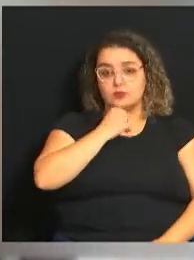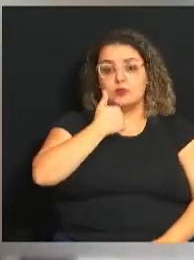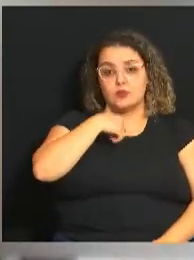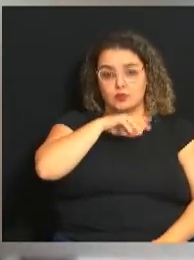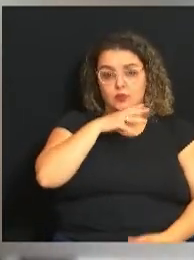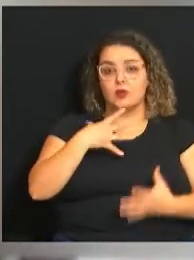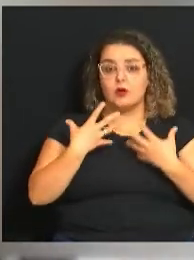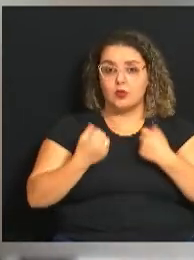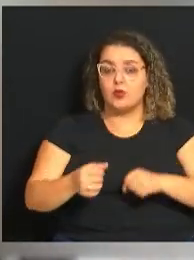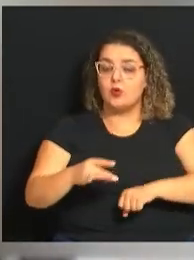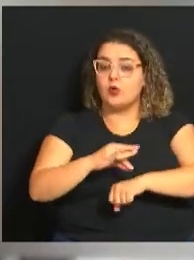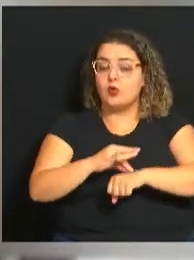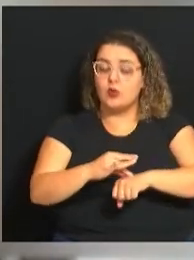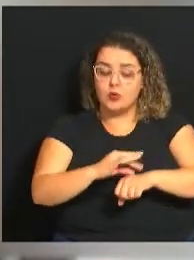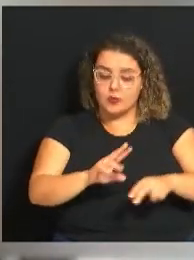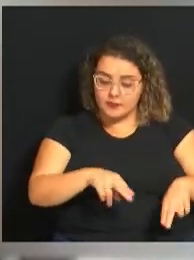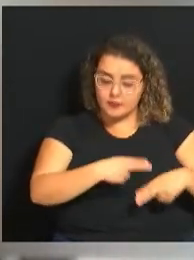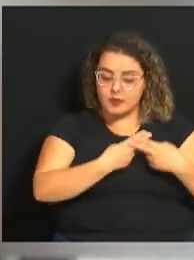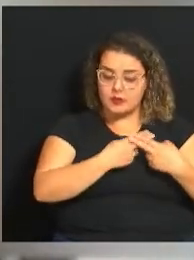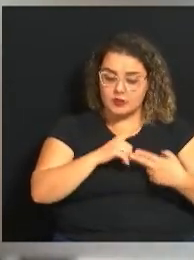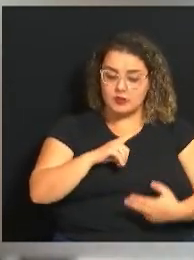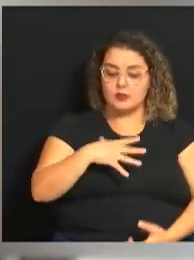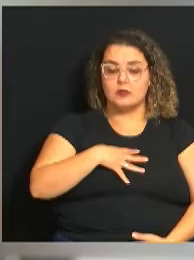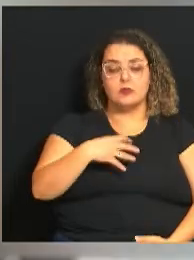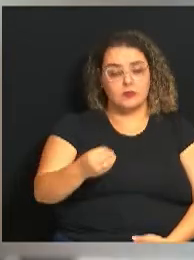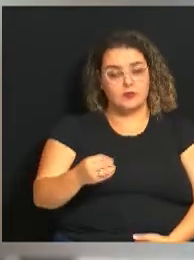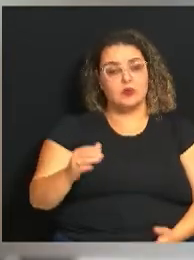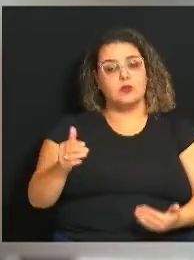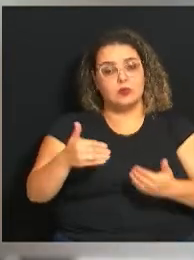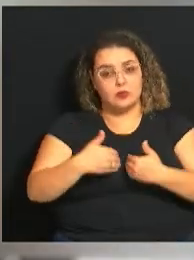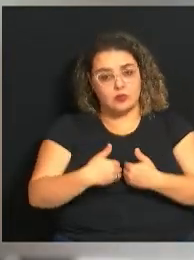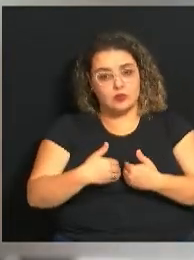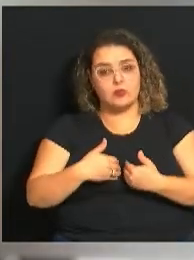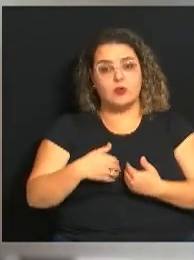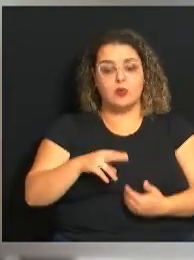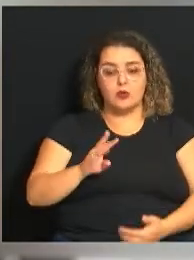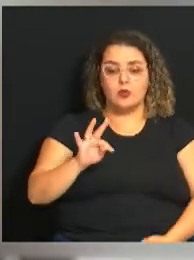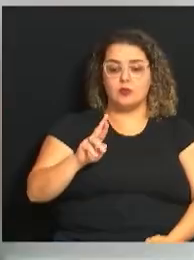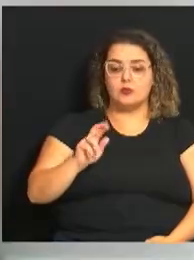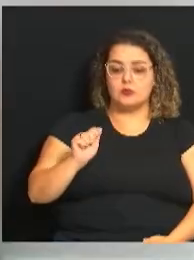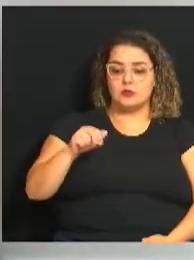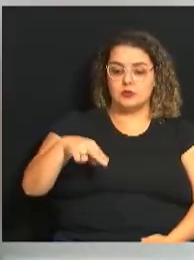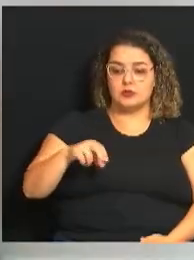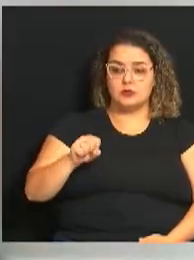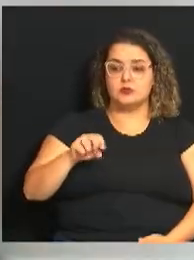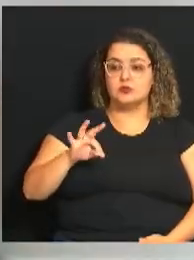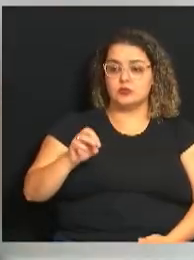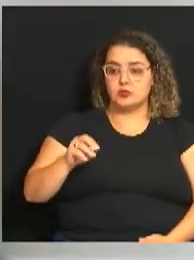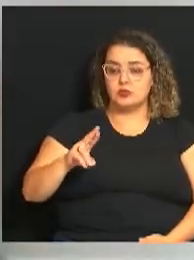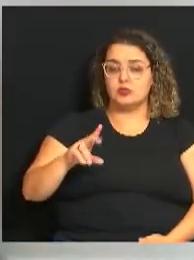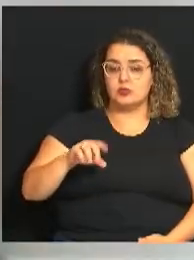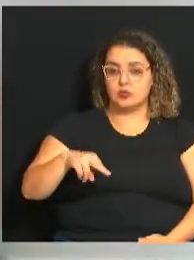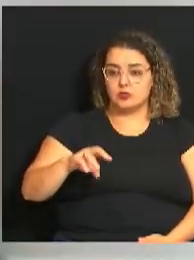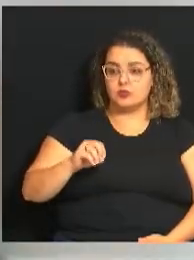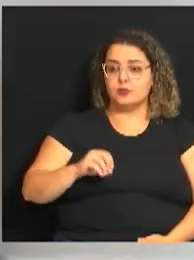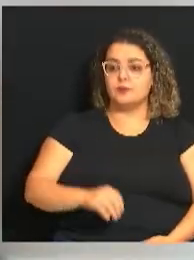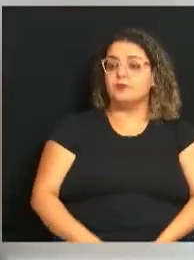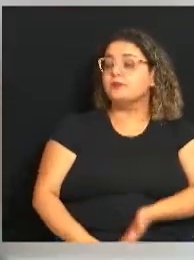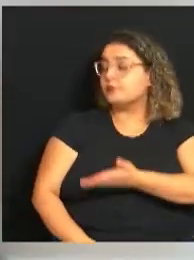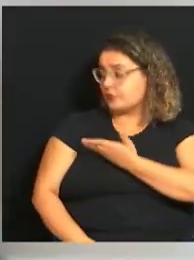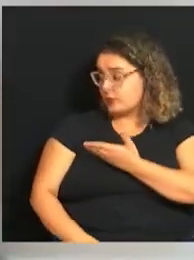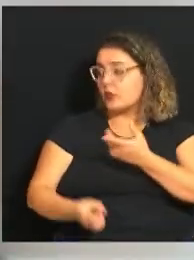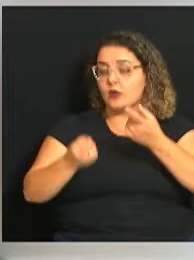de se ter um filho com autismo ou com transtorno do espectro autista, né? Luiz Mariguete explicou que